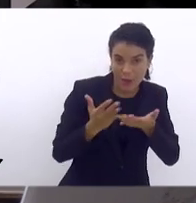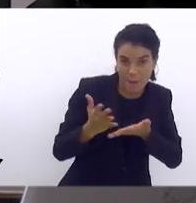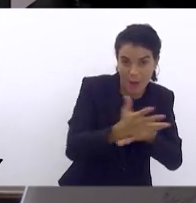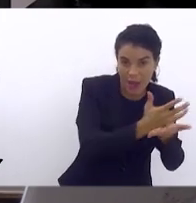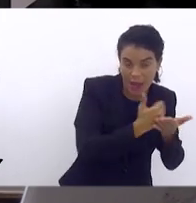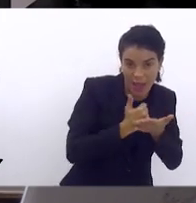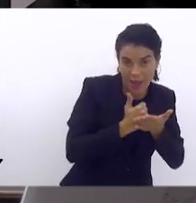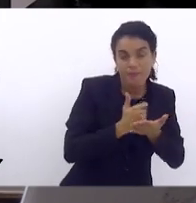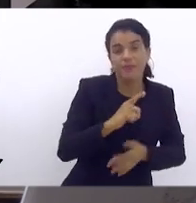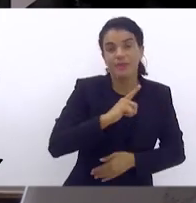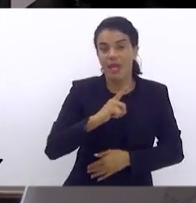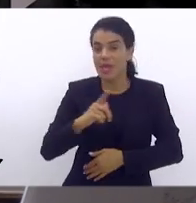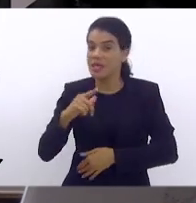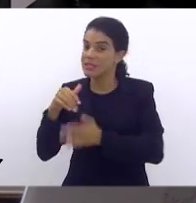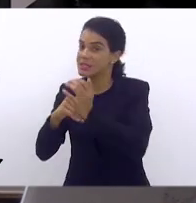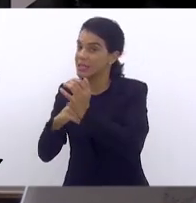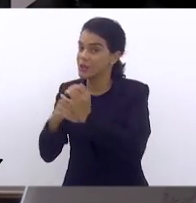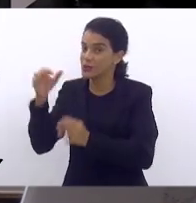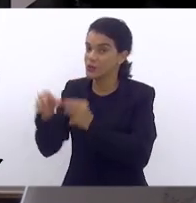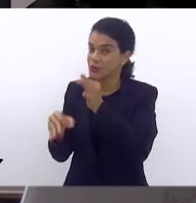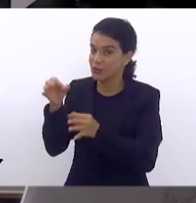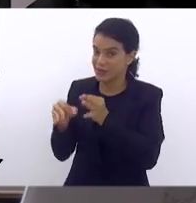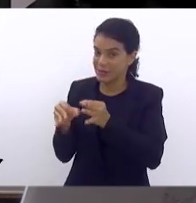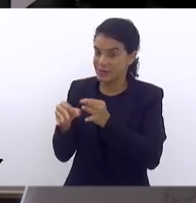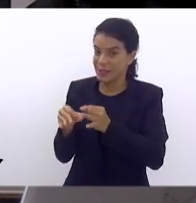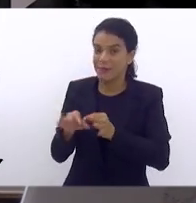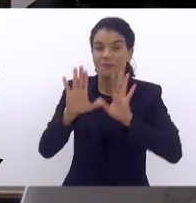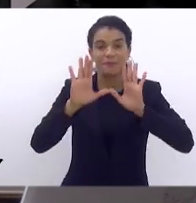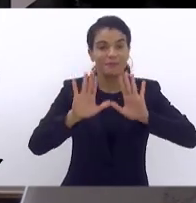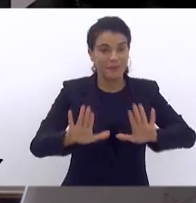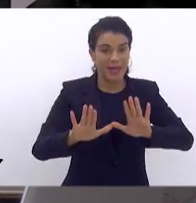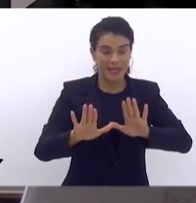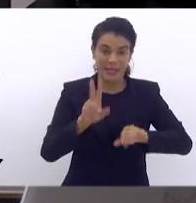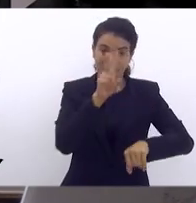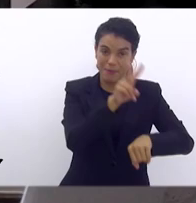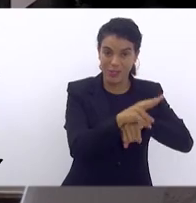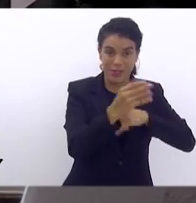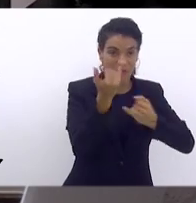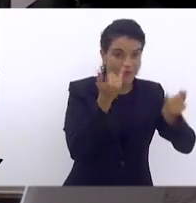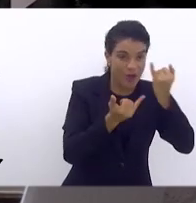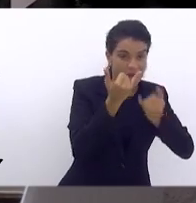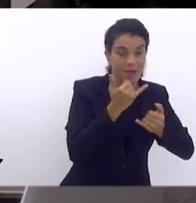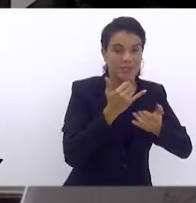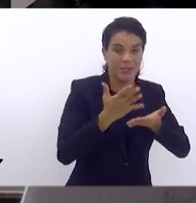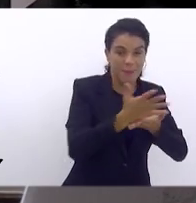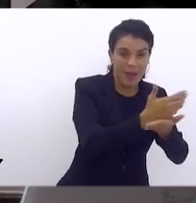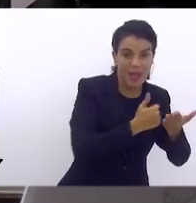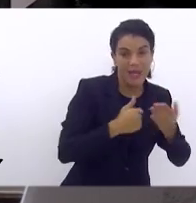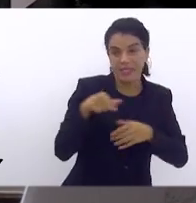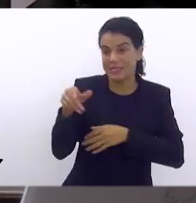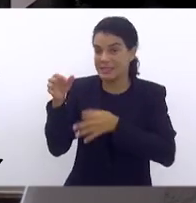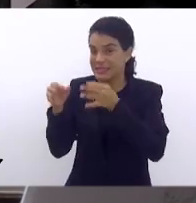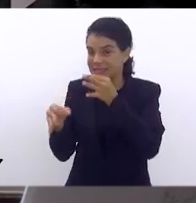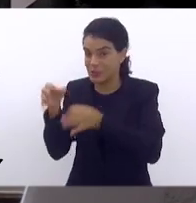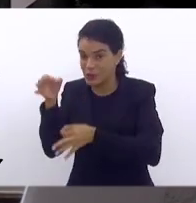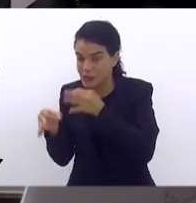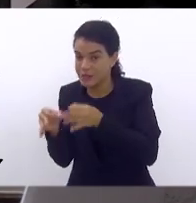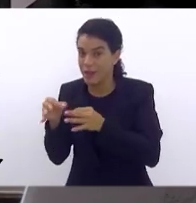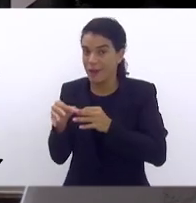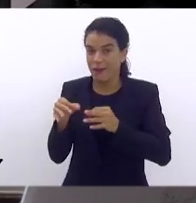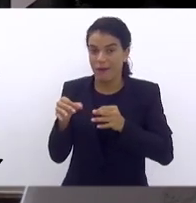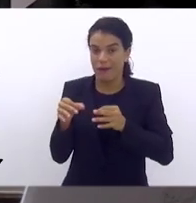existe o segredo de Justiça isso é essencial mas a proteção de dados pessoais e os segredo de Justiça eles não podem